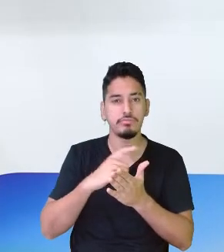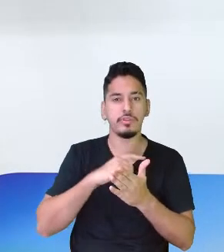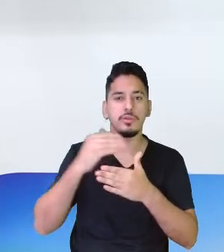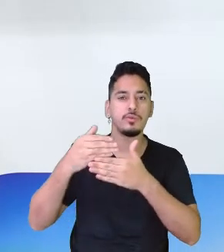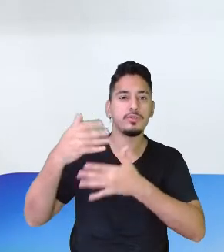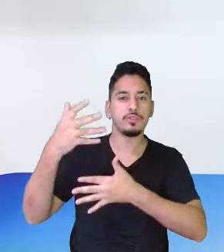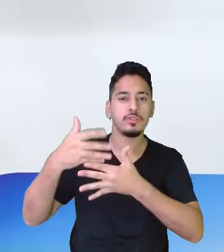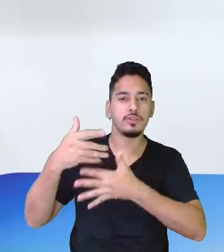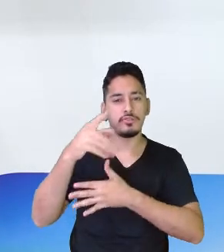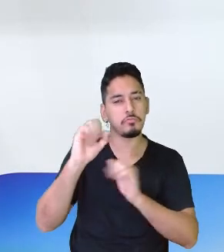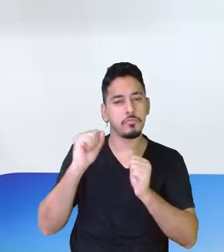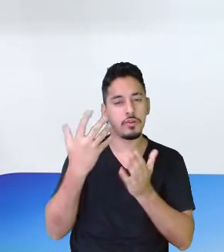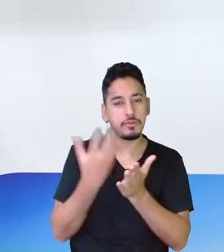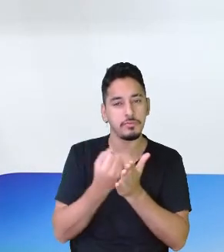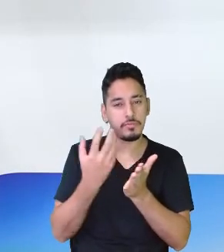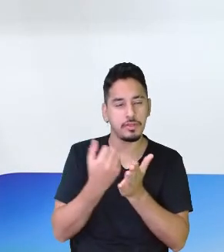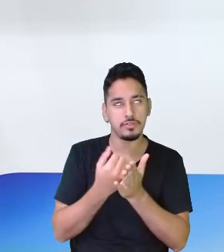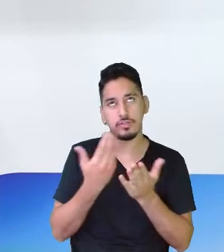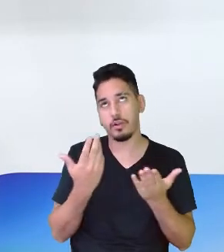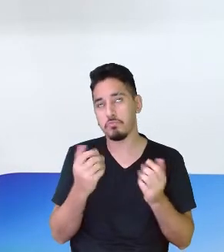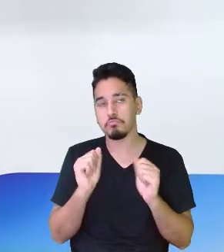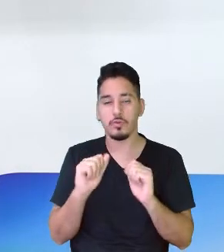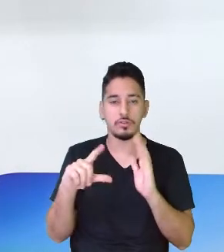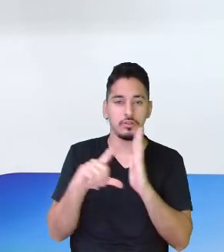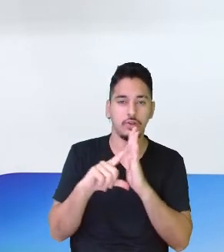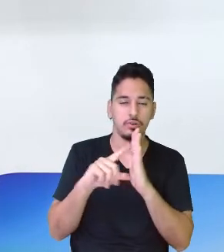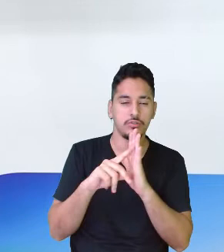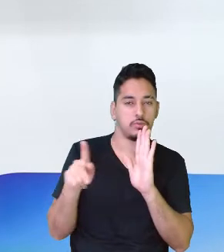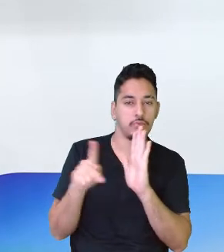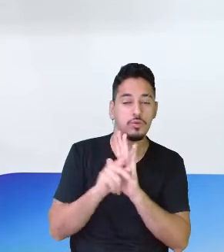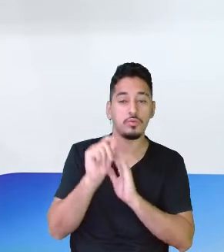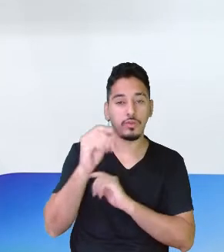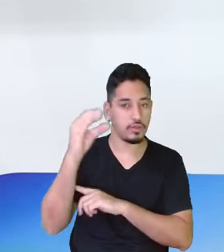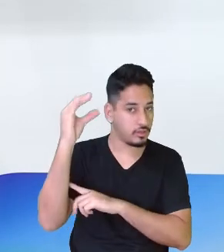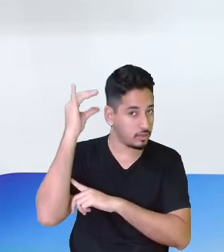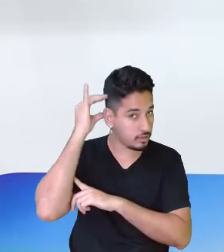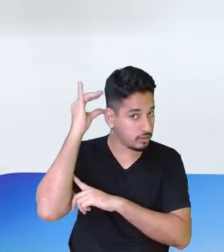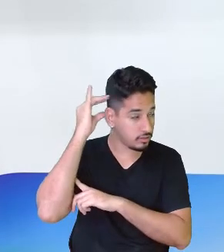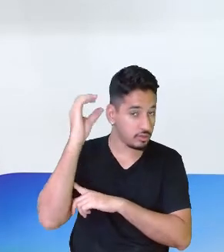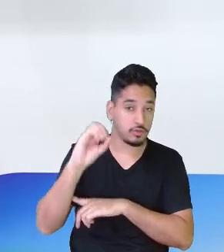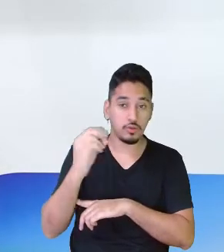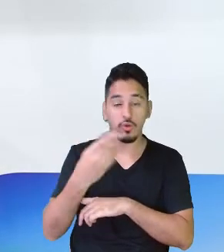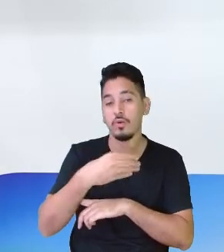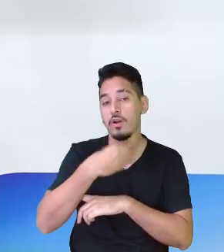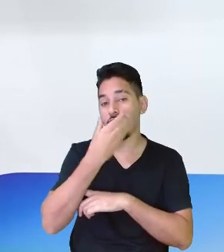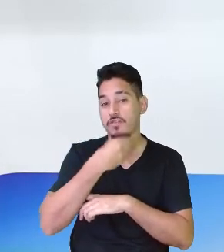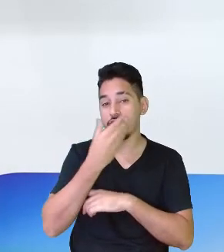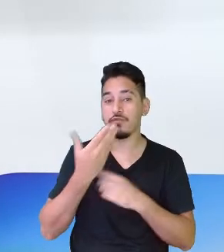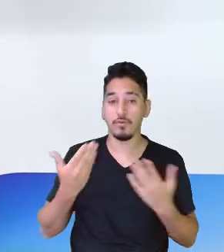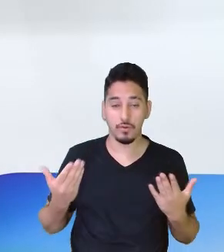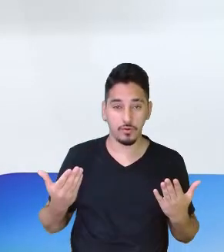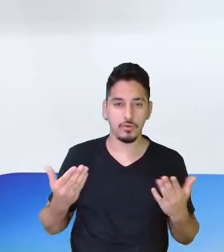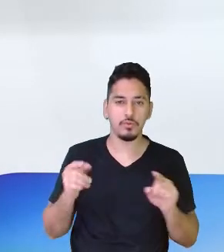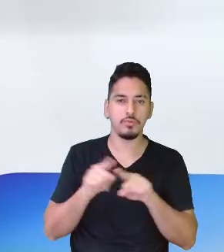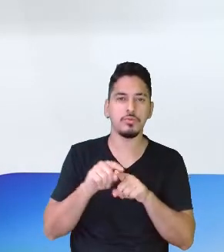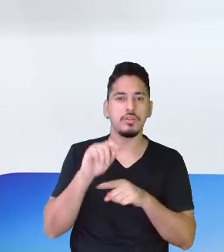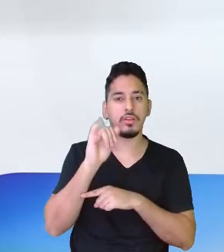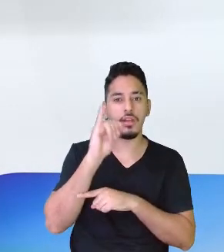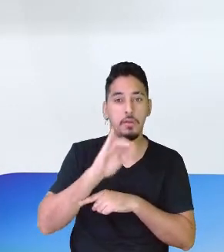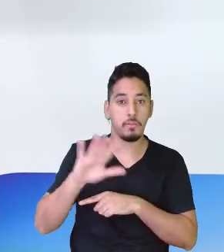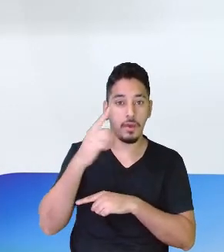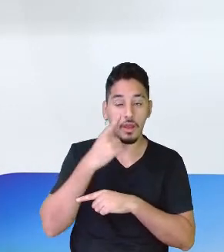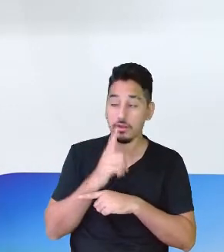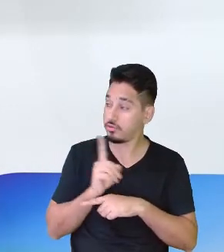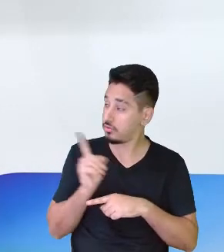E vocês podem baixar tanto pelas lojas de aplicativo de Android ou iOS, quanto pelo QR Code